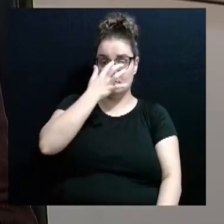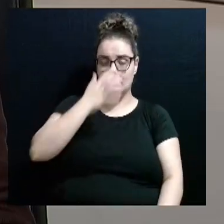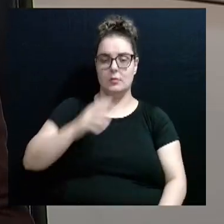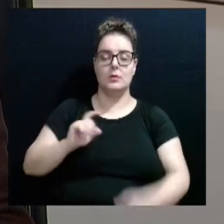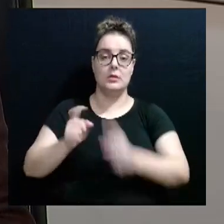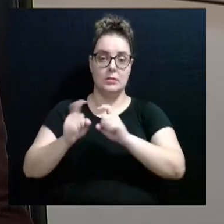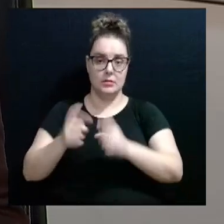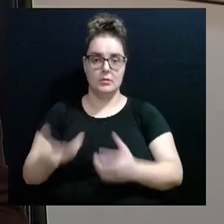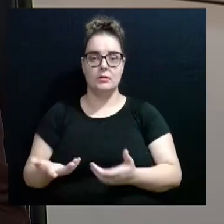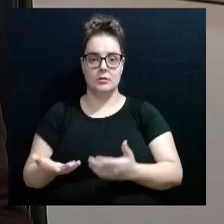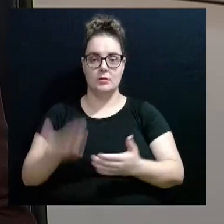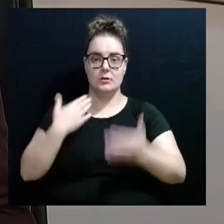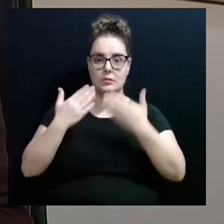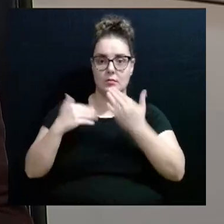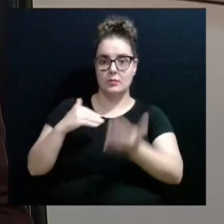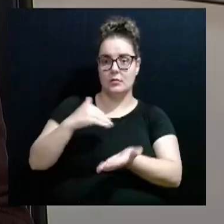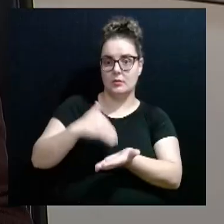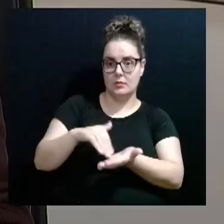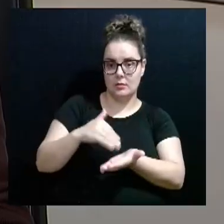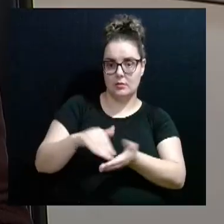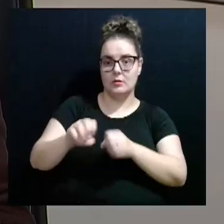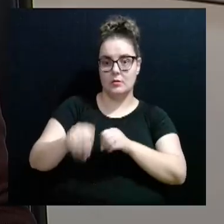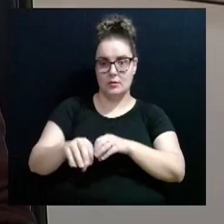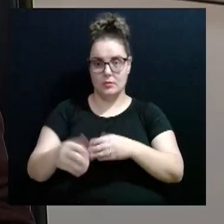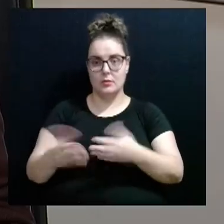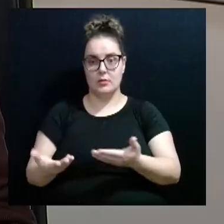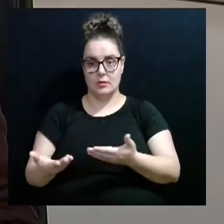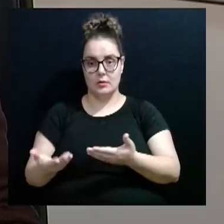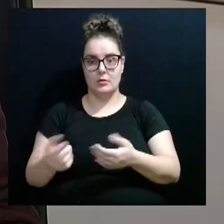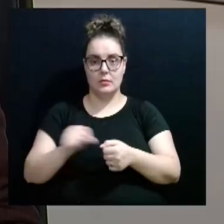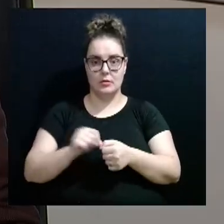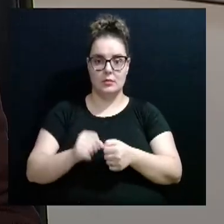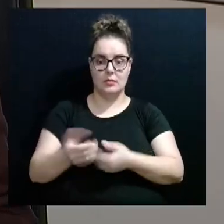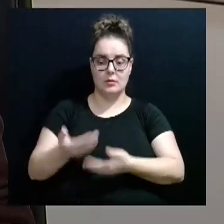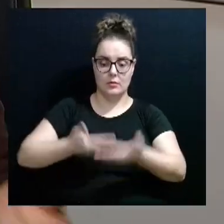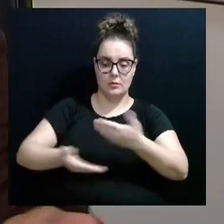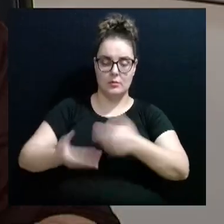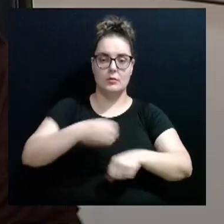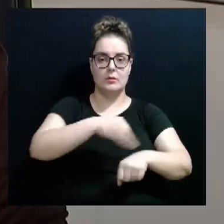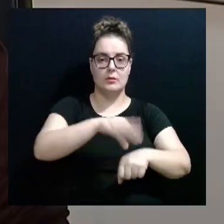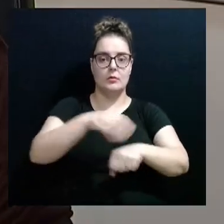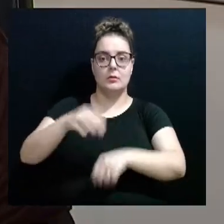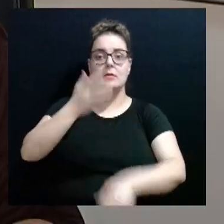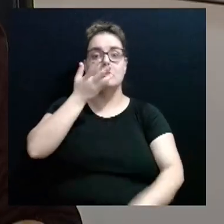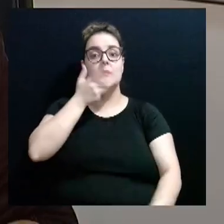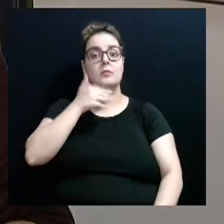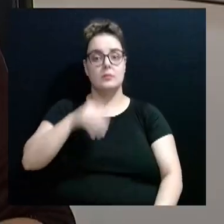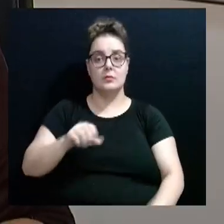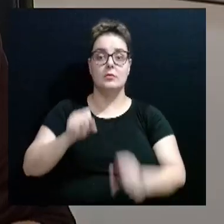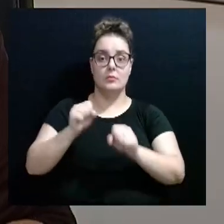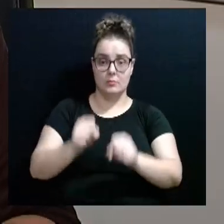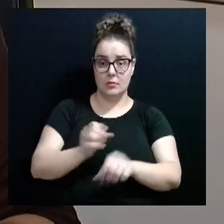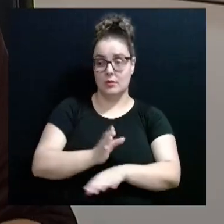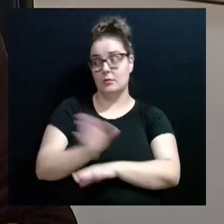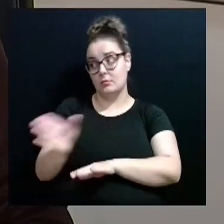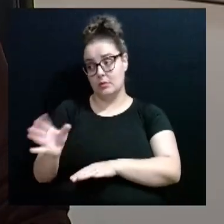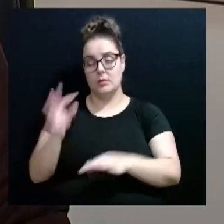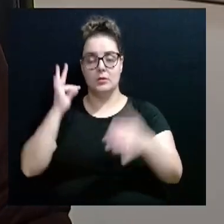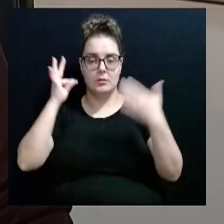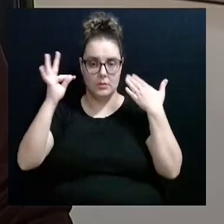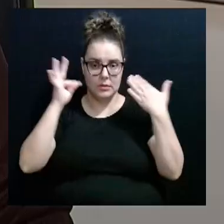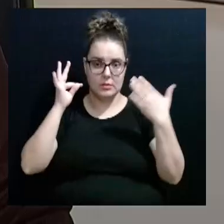ter uma conversa com a secretaria e fazer esse meio de campo aí para que essas crianças fossem pudessem seguir nas terapias, né?